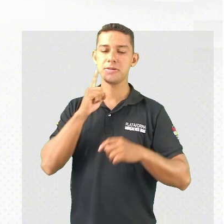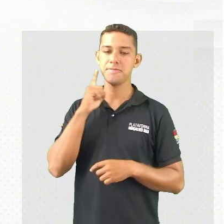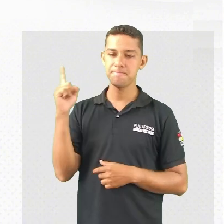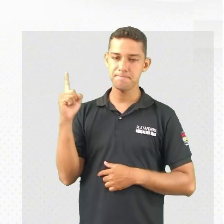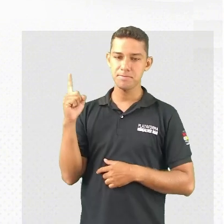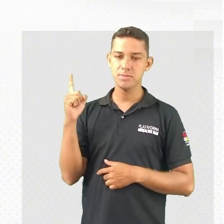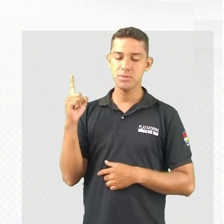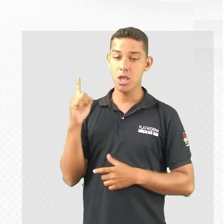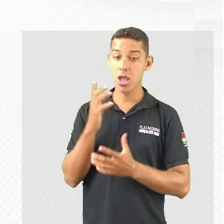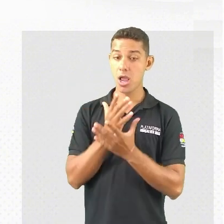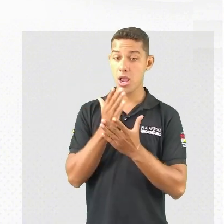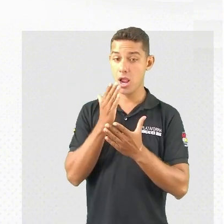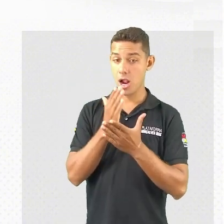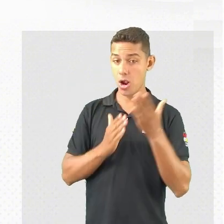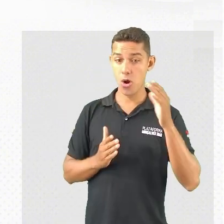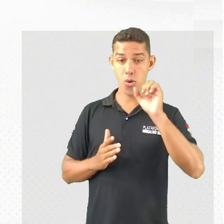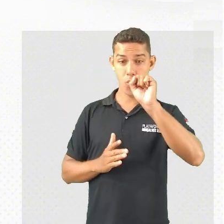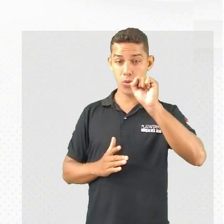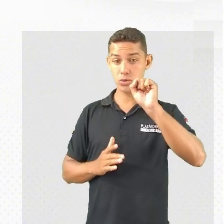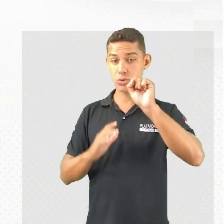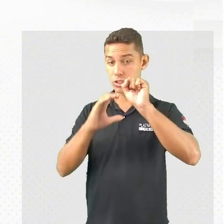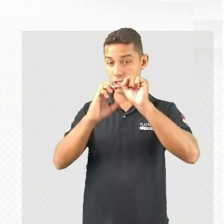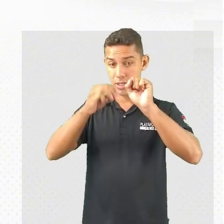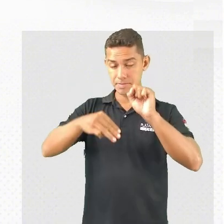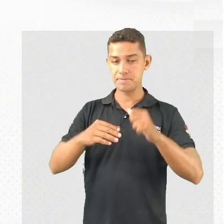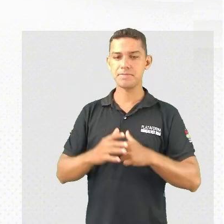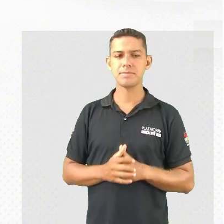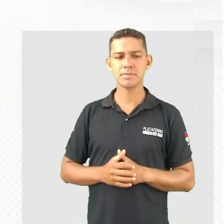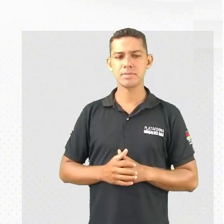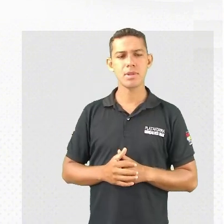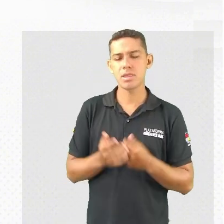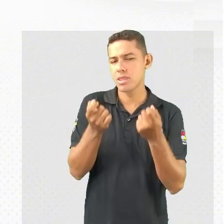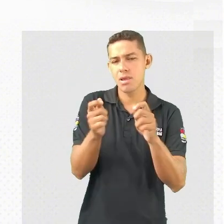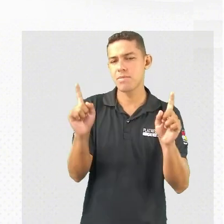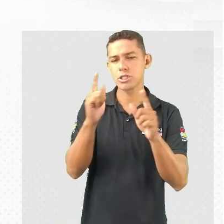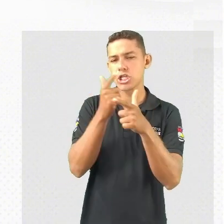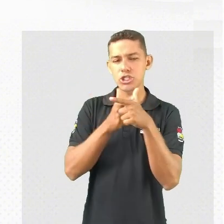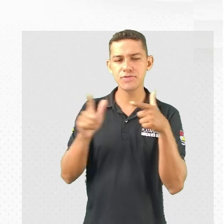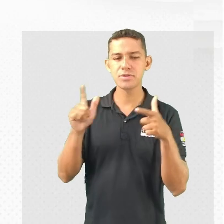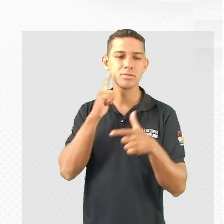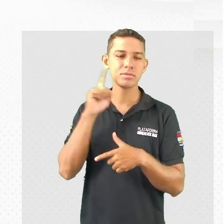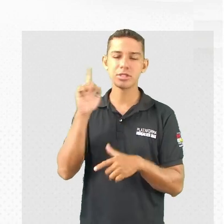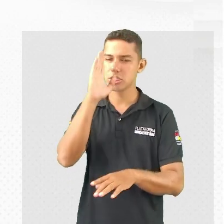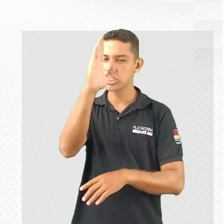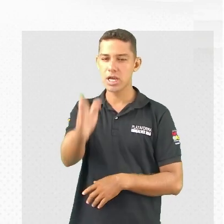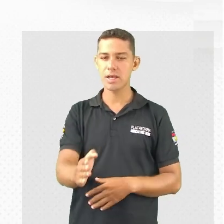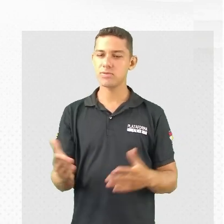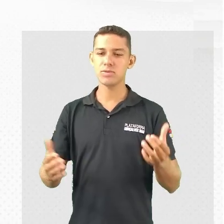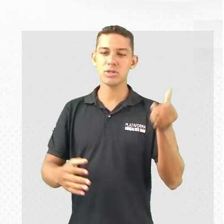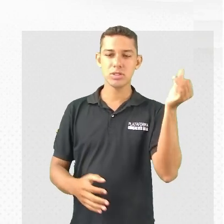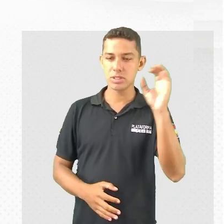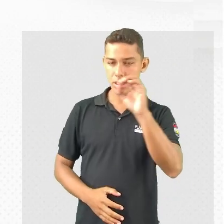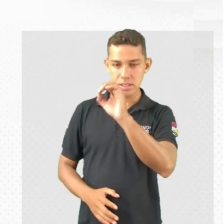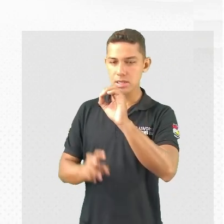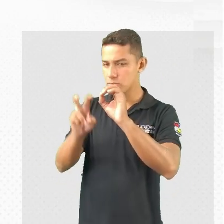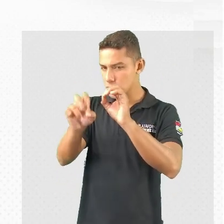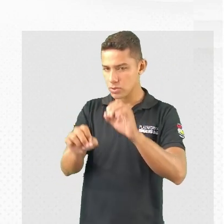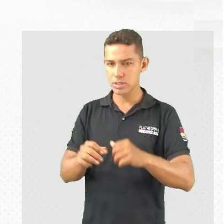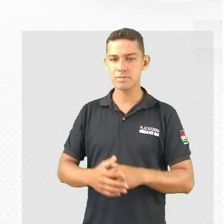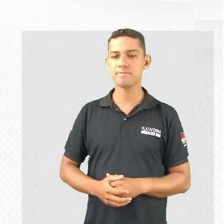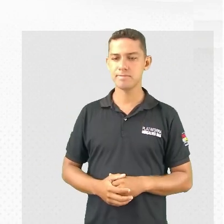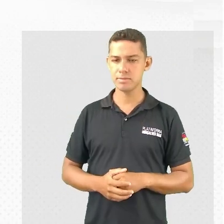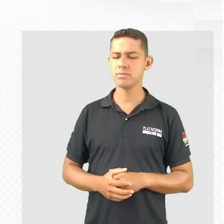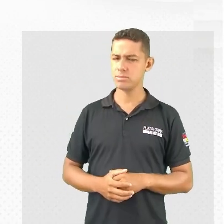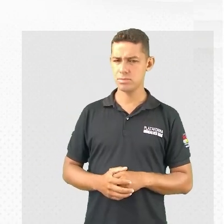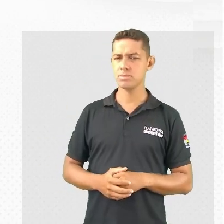de largura. Certo? Ah, professor, nem precisava dividir, eu poderia dividir direto 600 por 50, claro. Né, porque